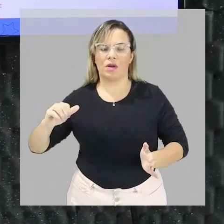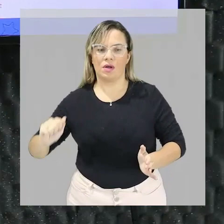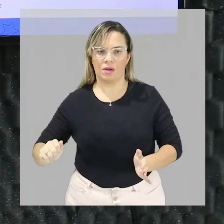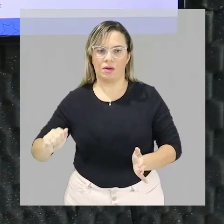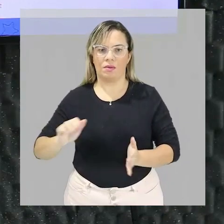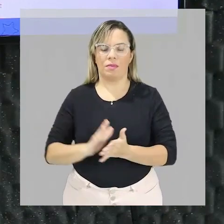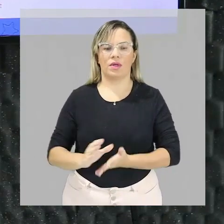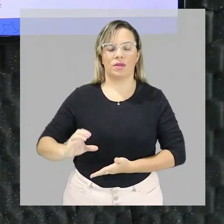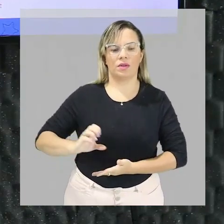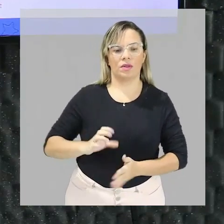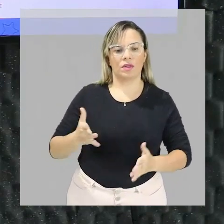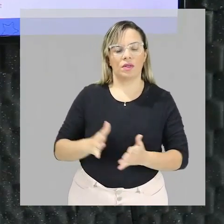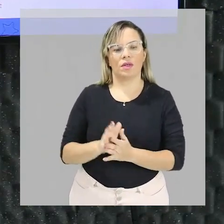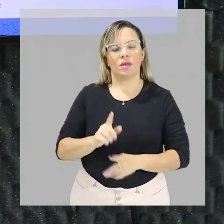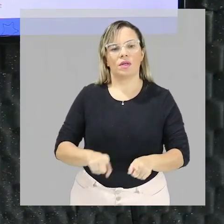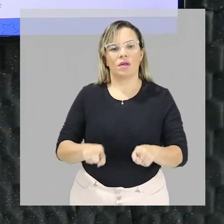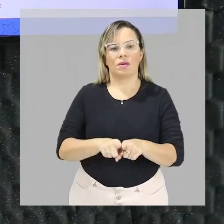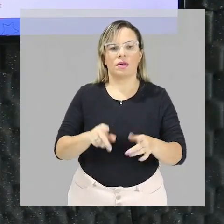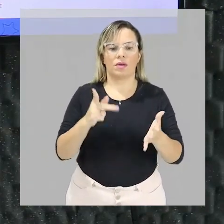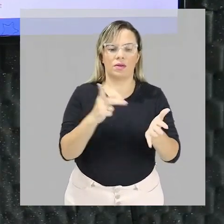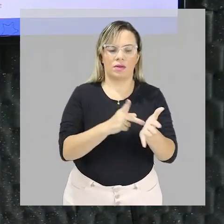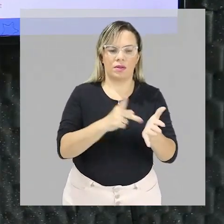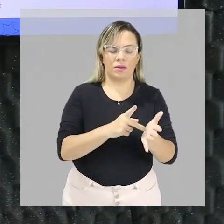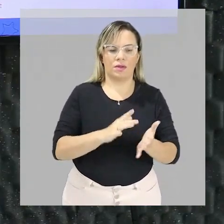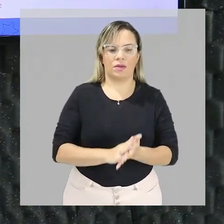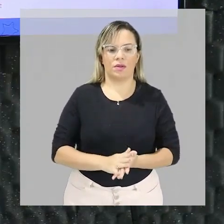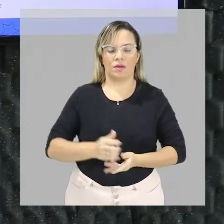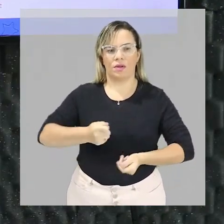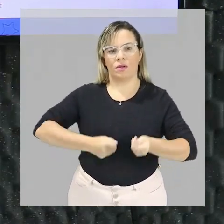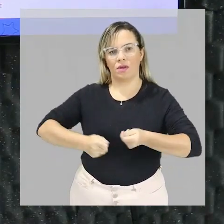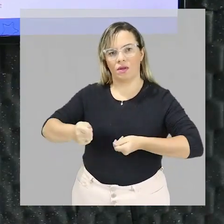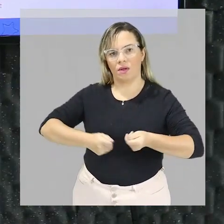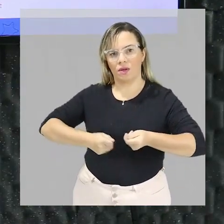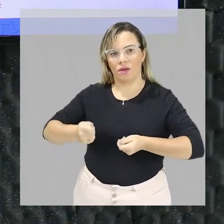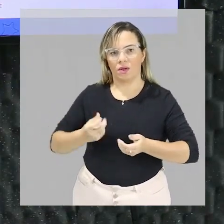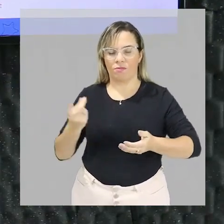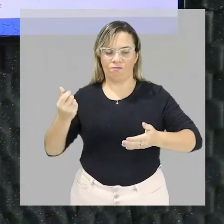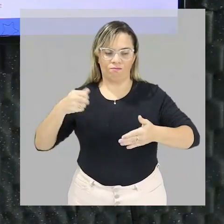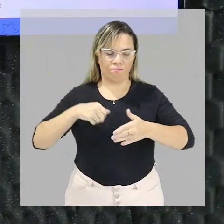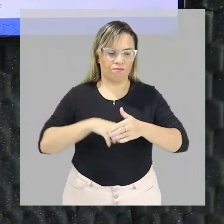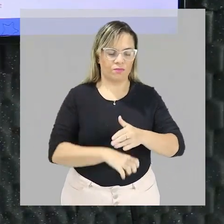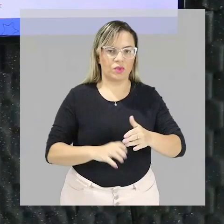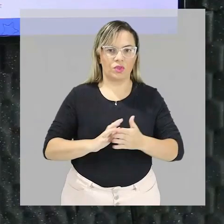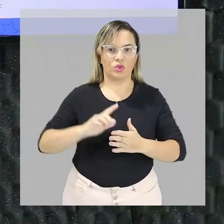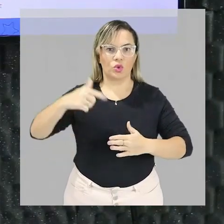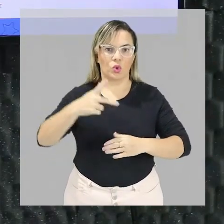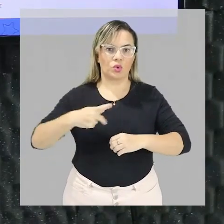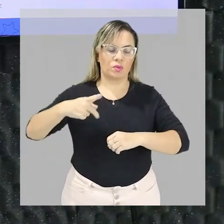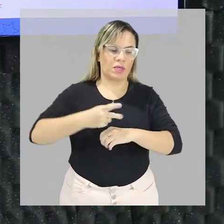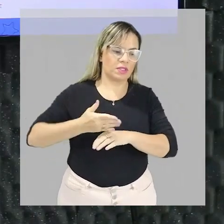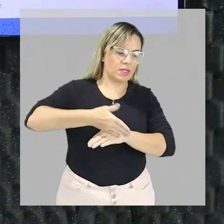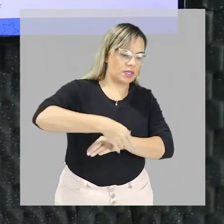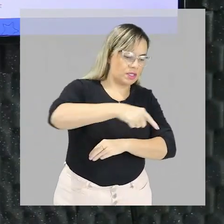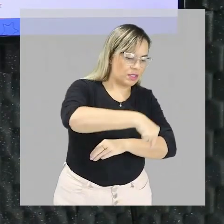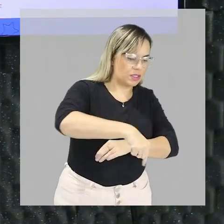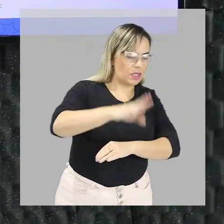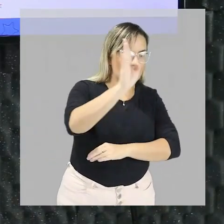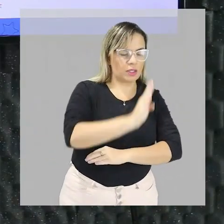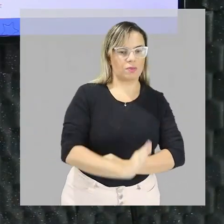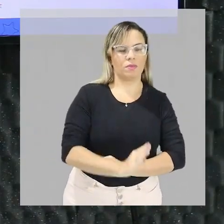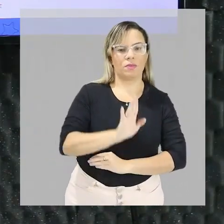conta, na verdade, aí também dos investimentos do capital estrangeiro, da vinda do capital estrangeiro para o